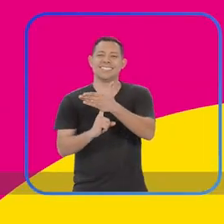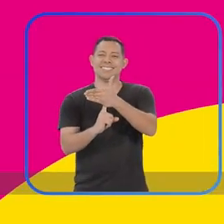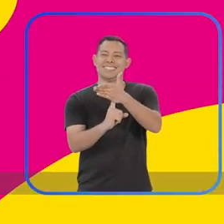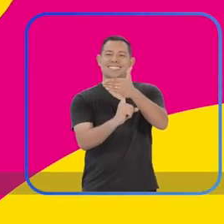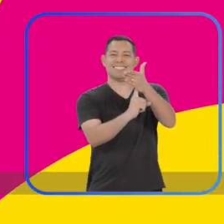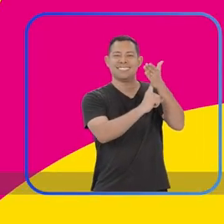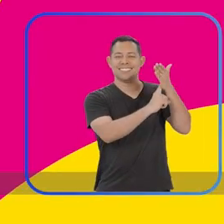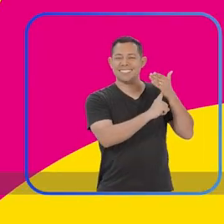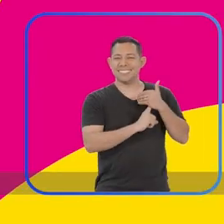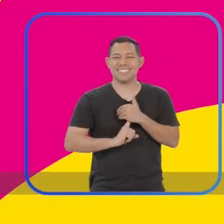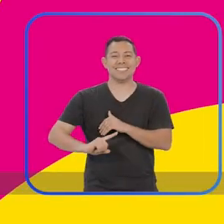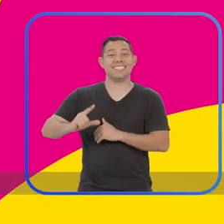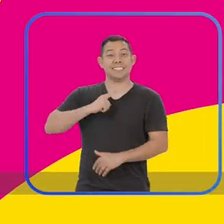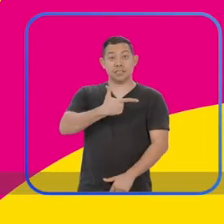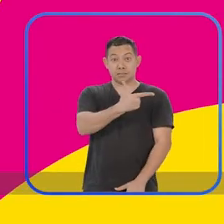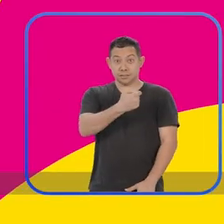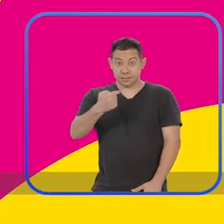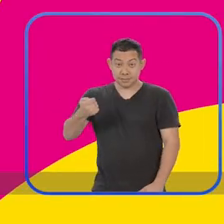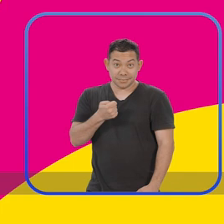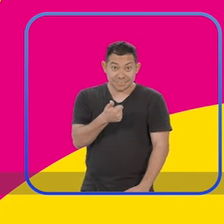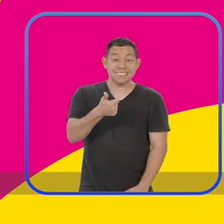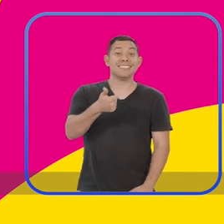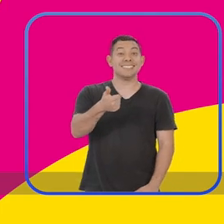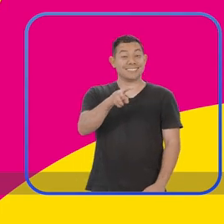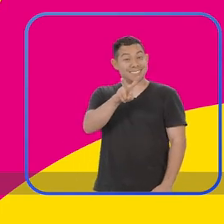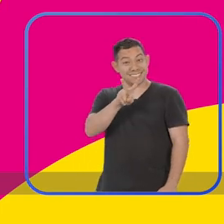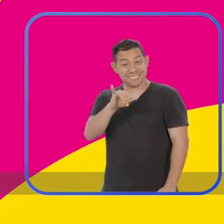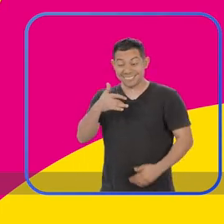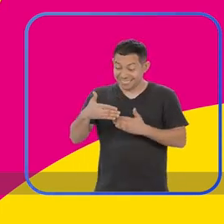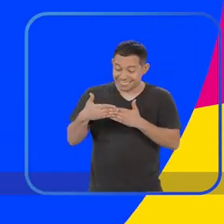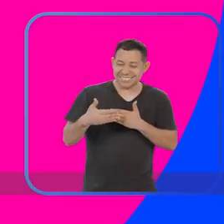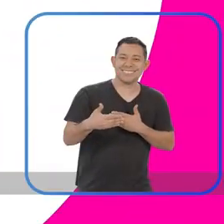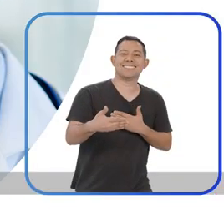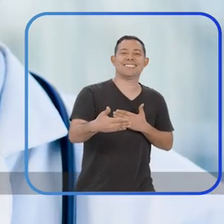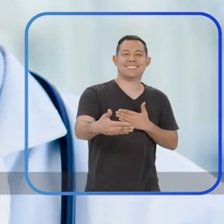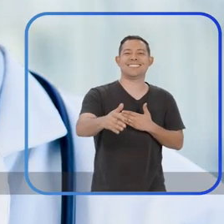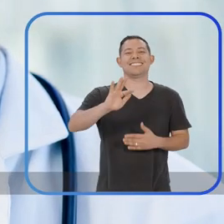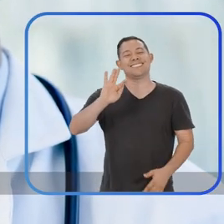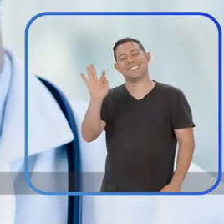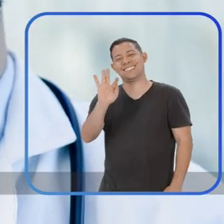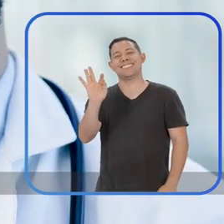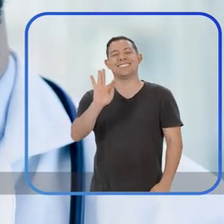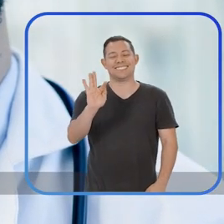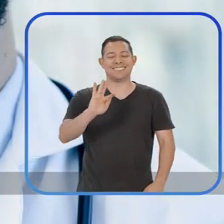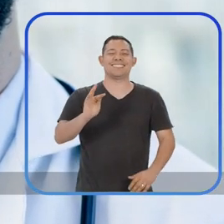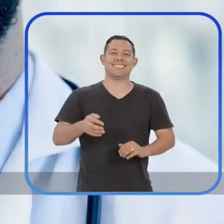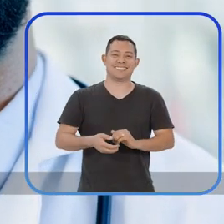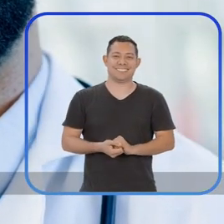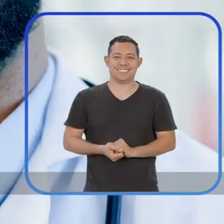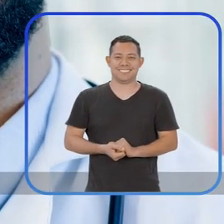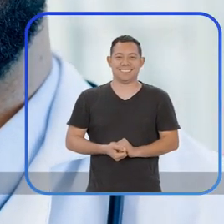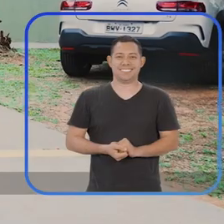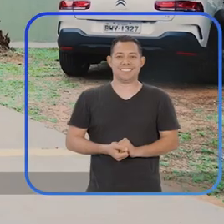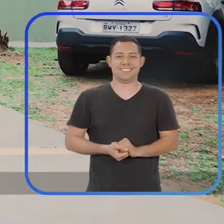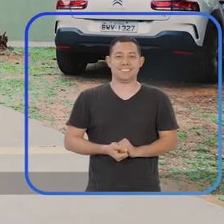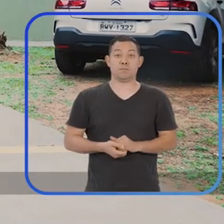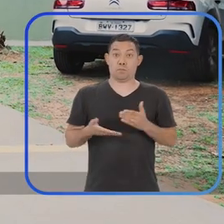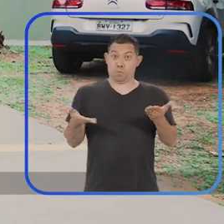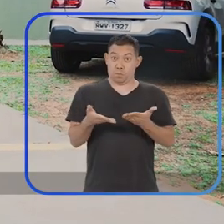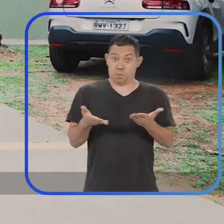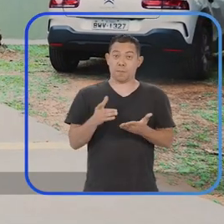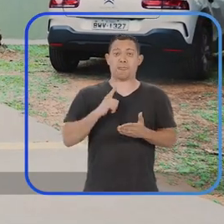Está prestes a fazer 200 anos de idade. Essa é a nossa Franca.